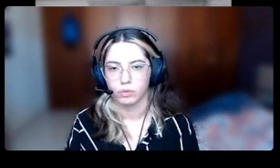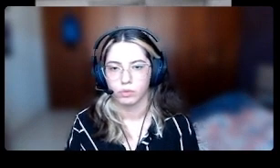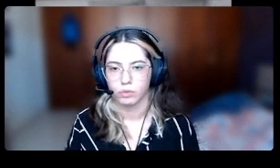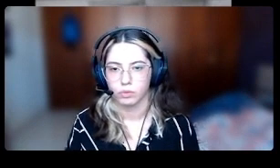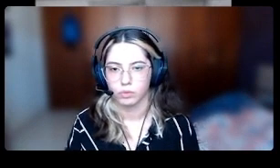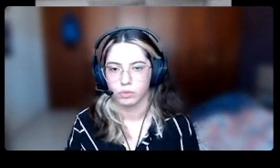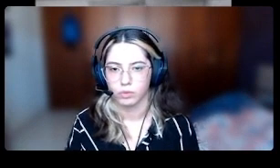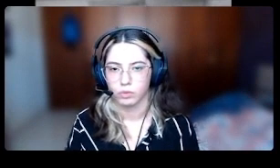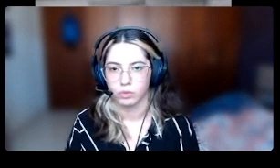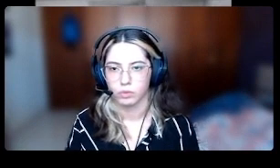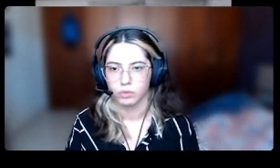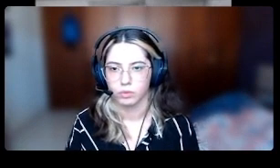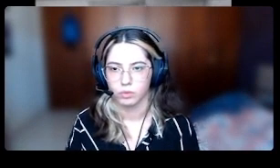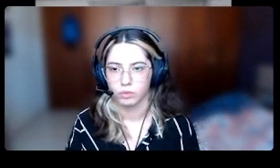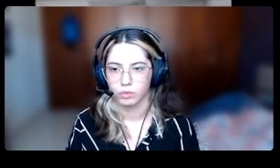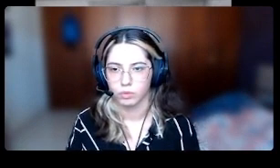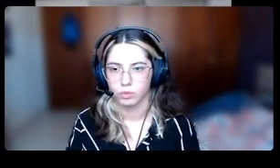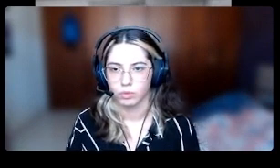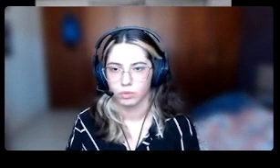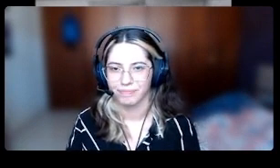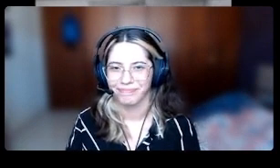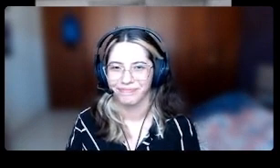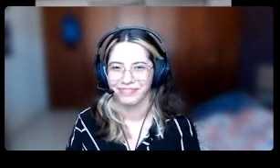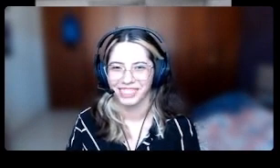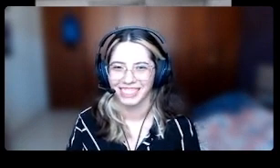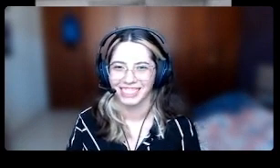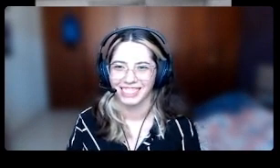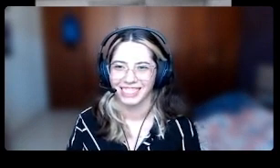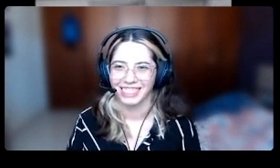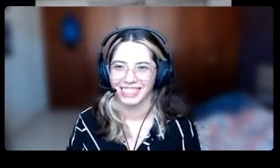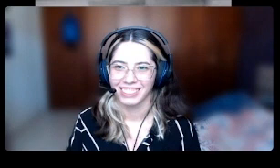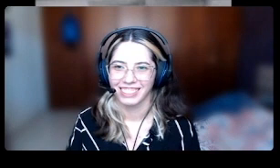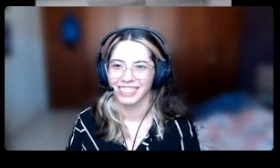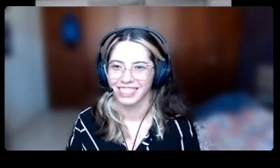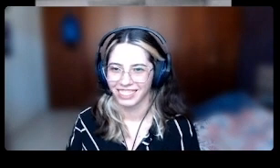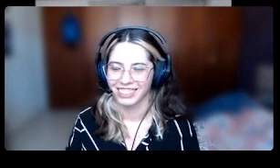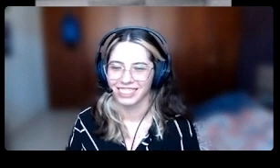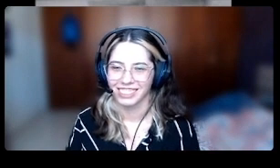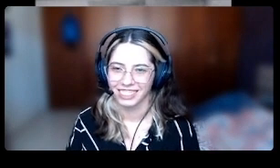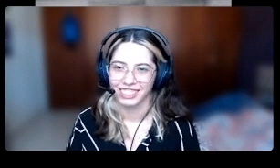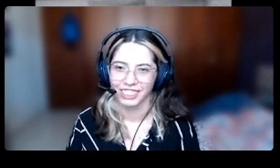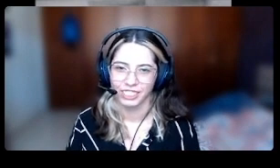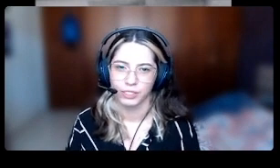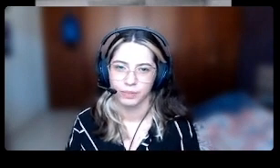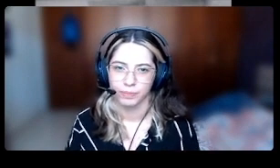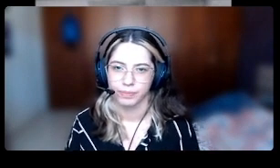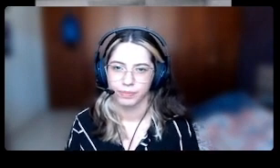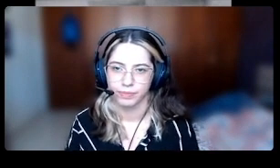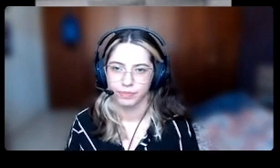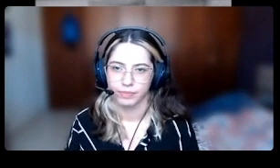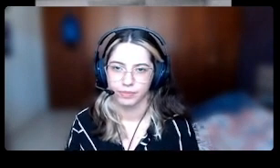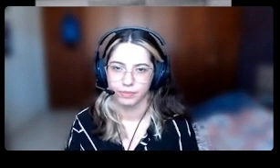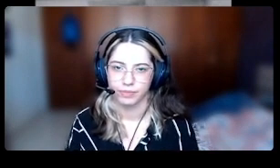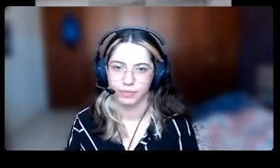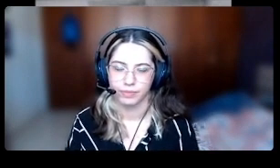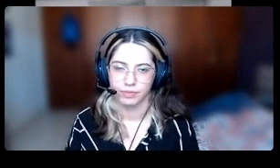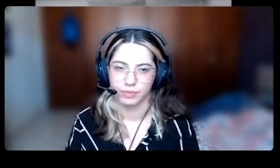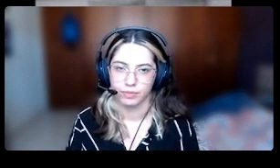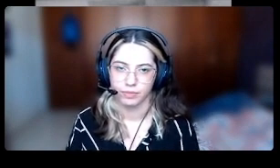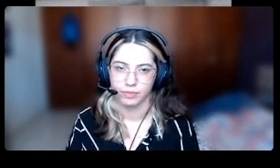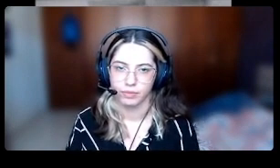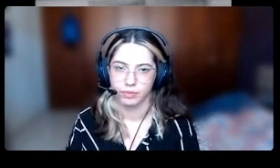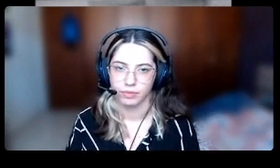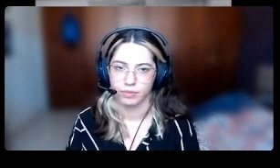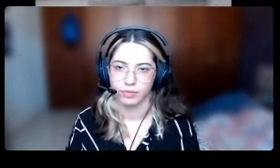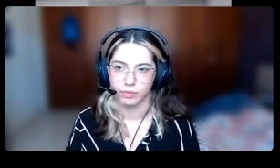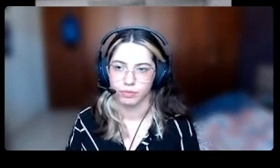que é o teste de meio nome difícil, é Cochrane, eu acho que é assim que fala, e entre as variâncias de cada experimento foi o